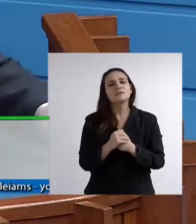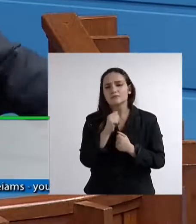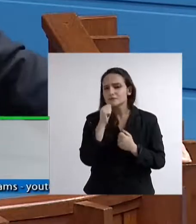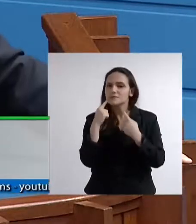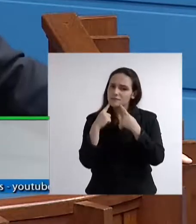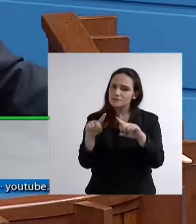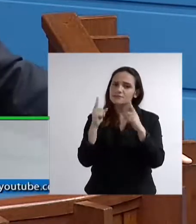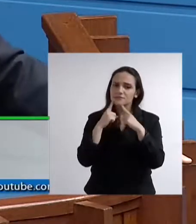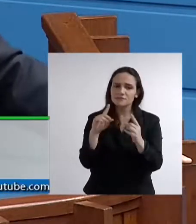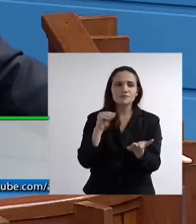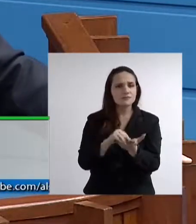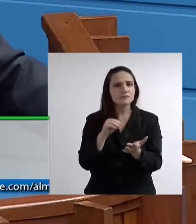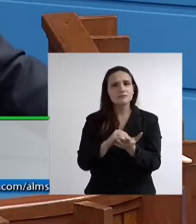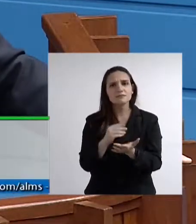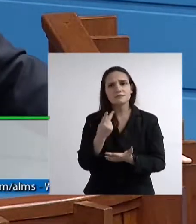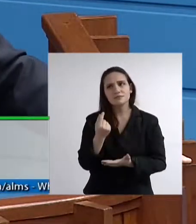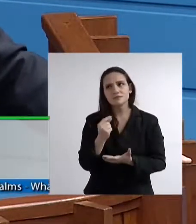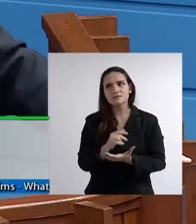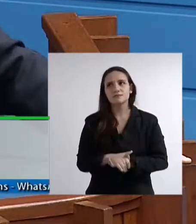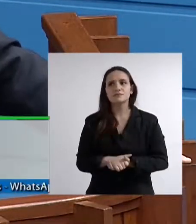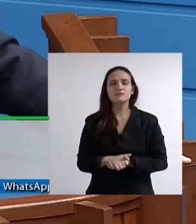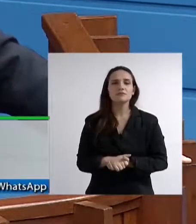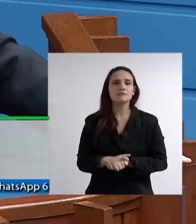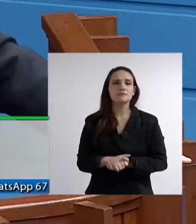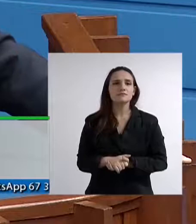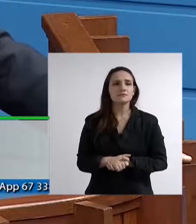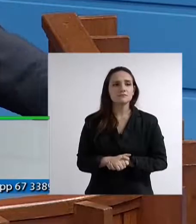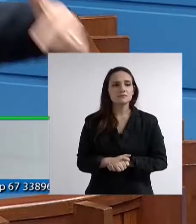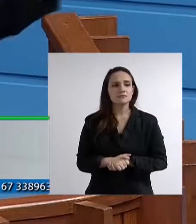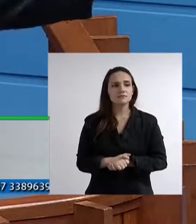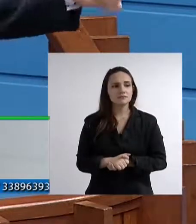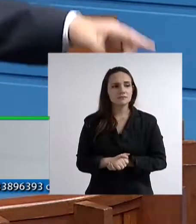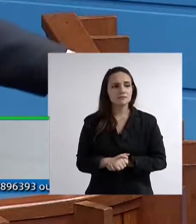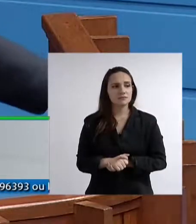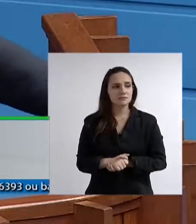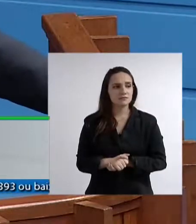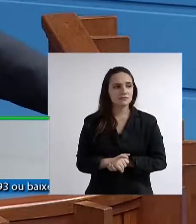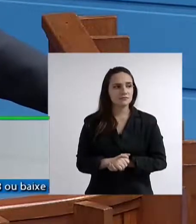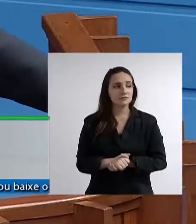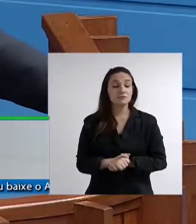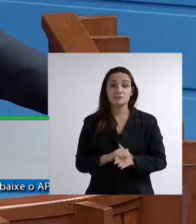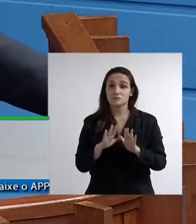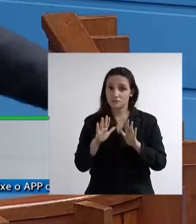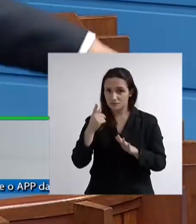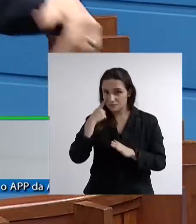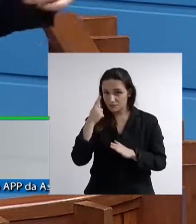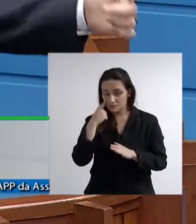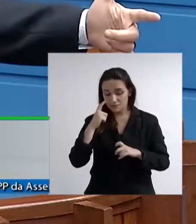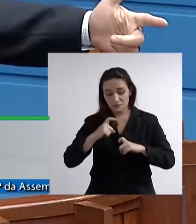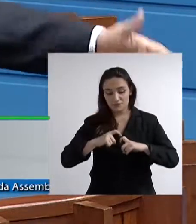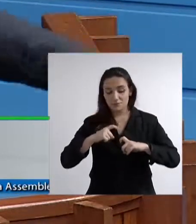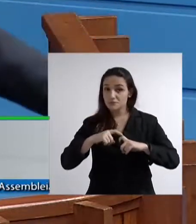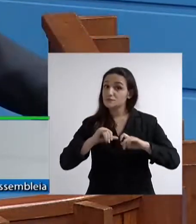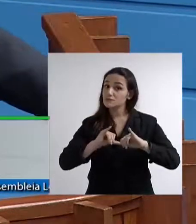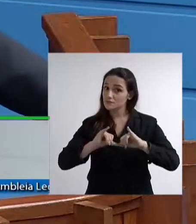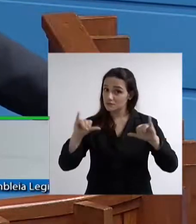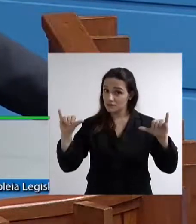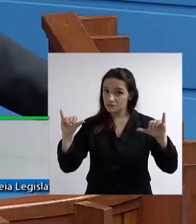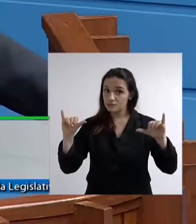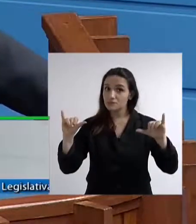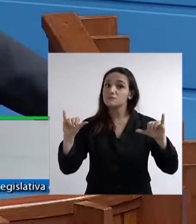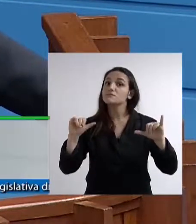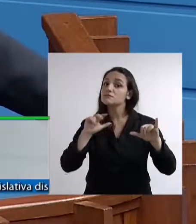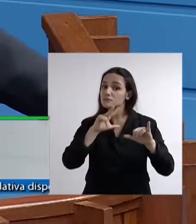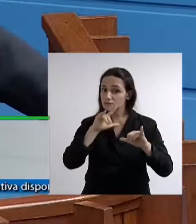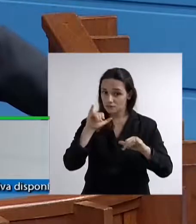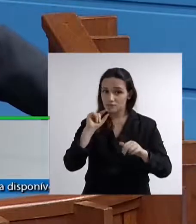agora vendo pela imprensa que os médicos estão anunciando